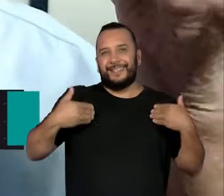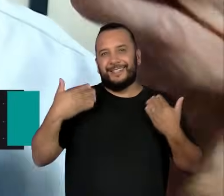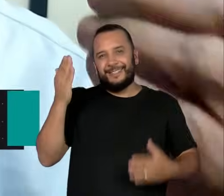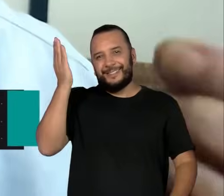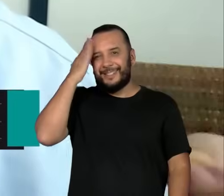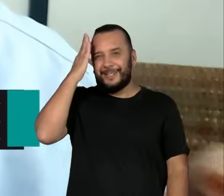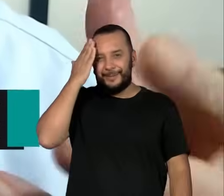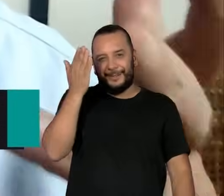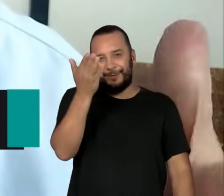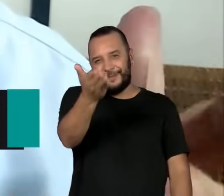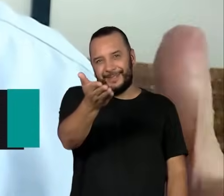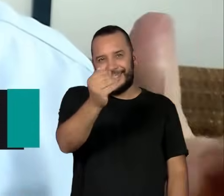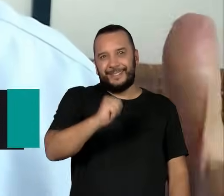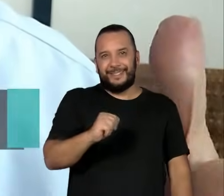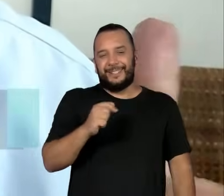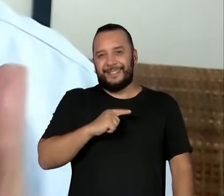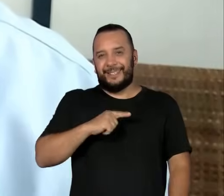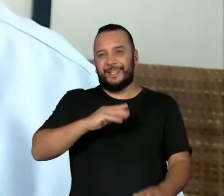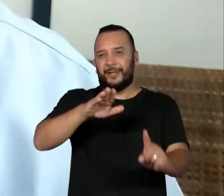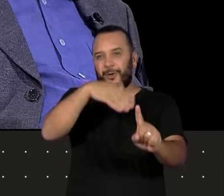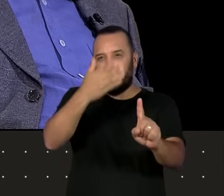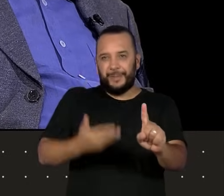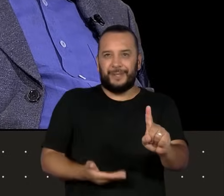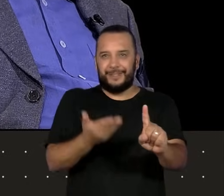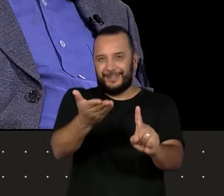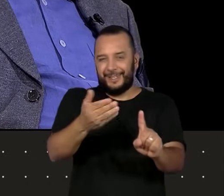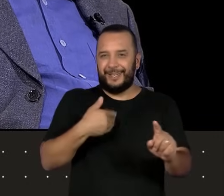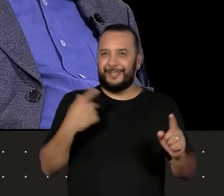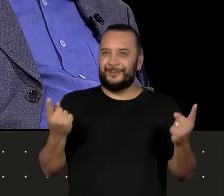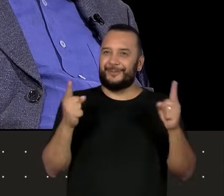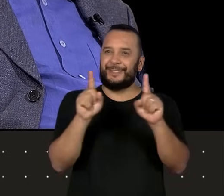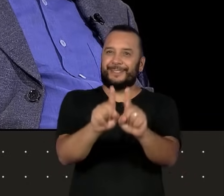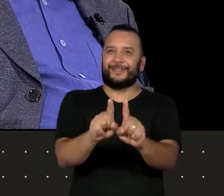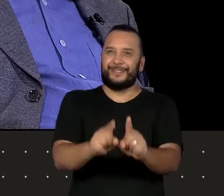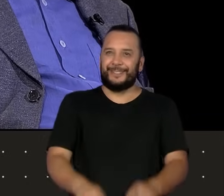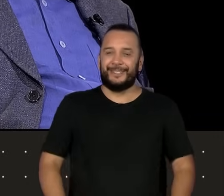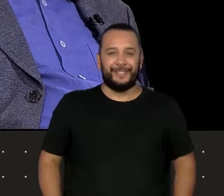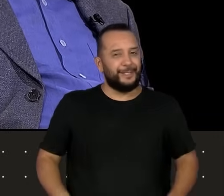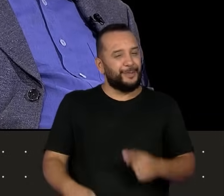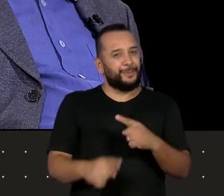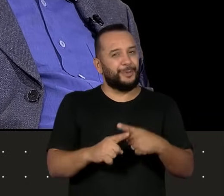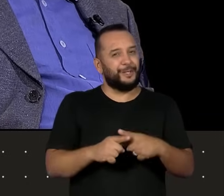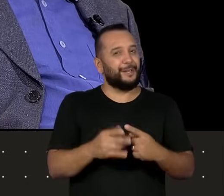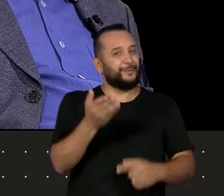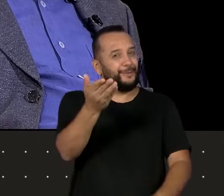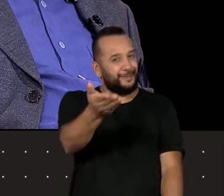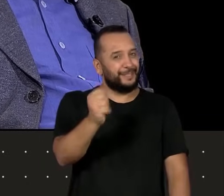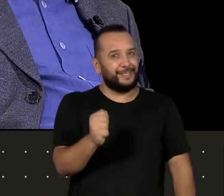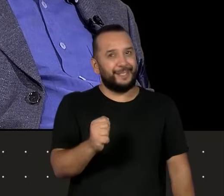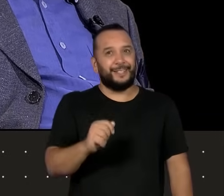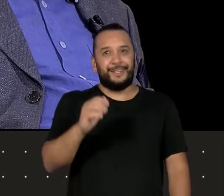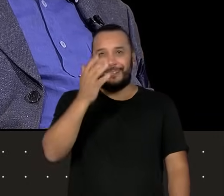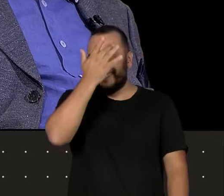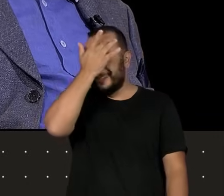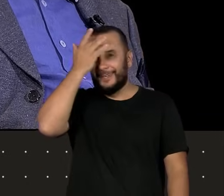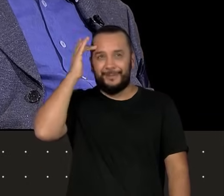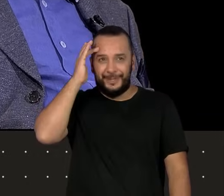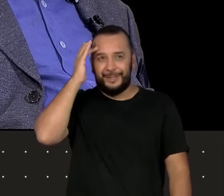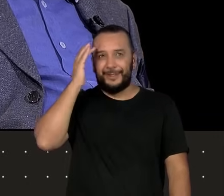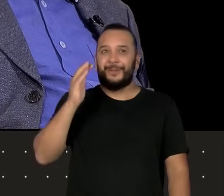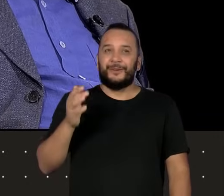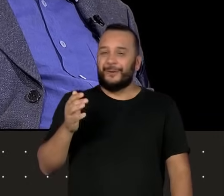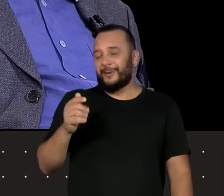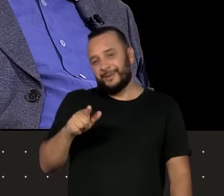saber que você está sendo homenageado pelo Persona. Porque você, Polodian, é uma pessoa que se